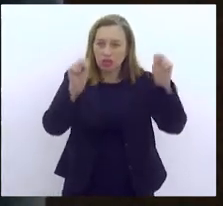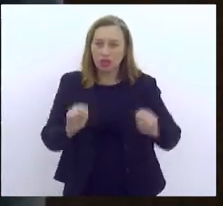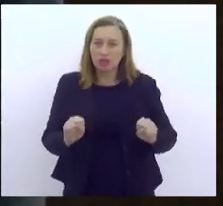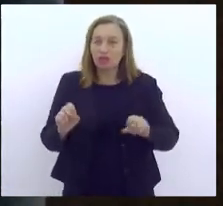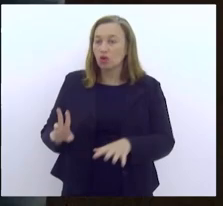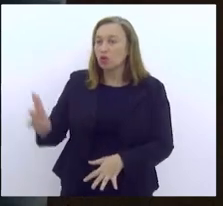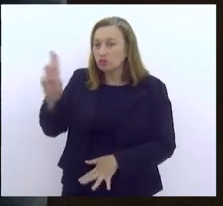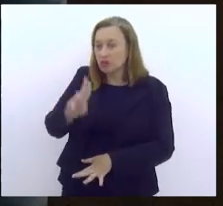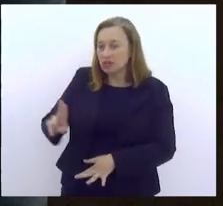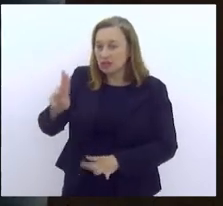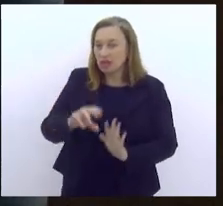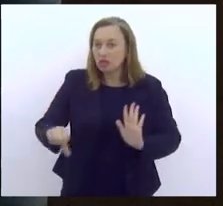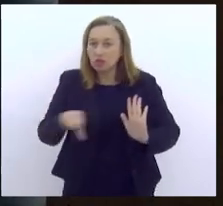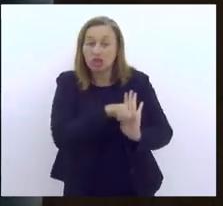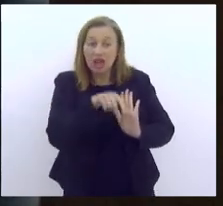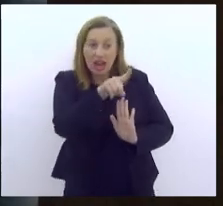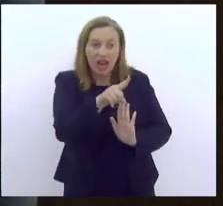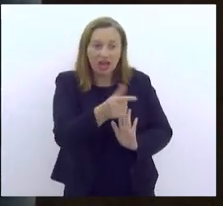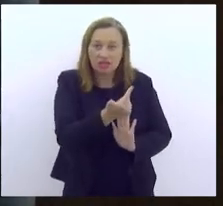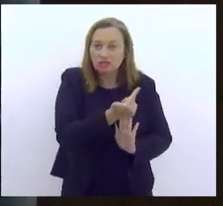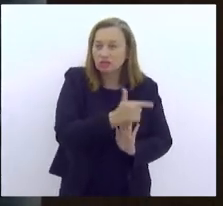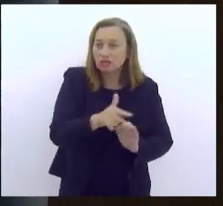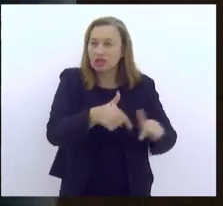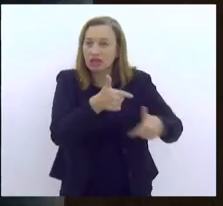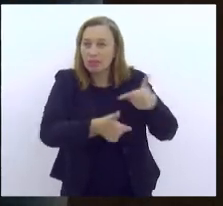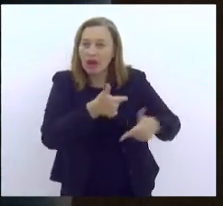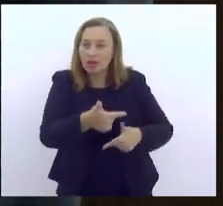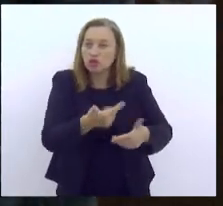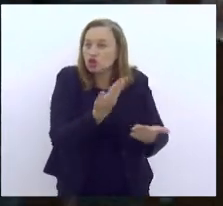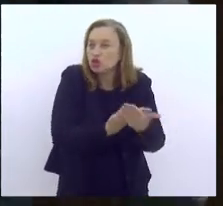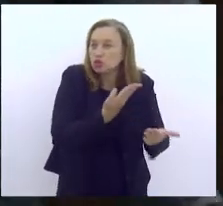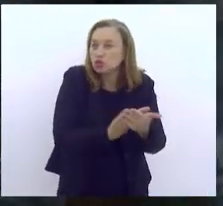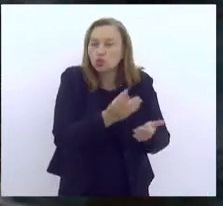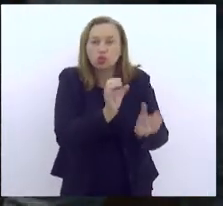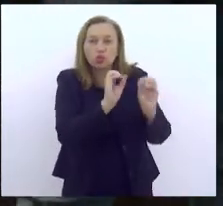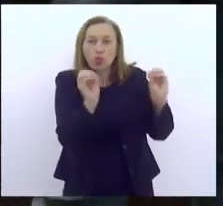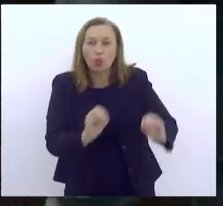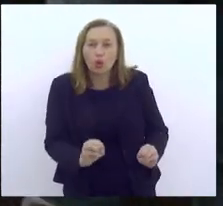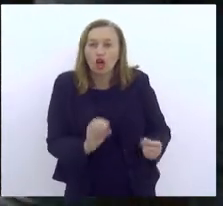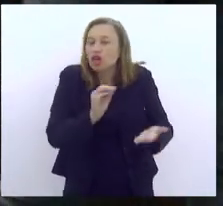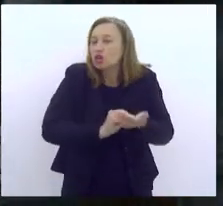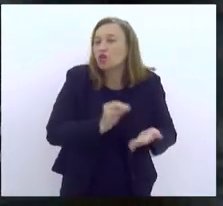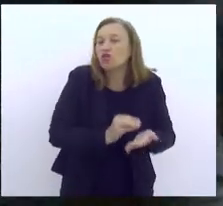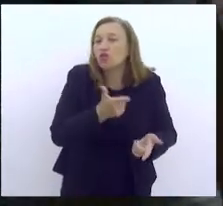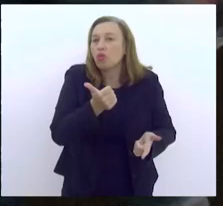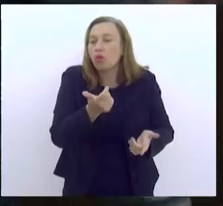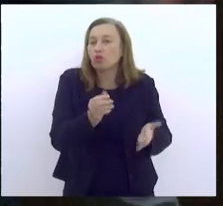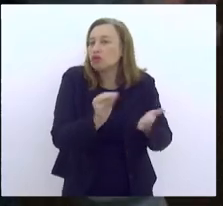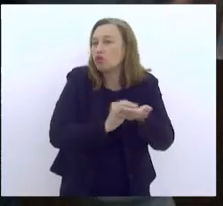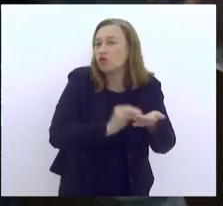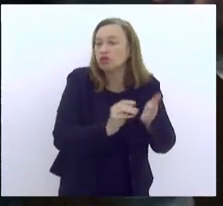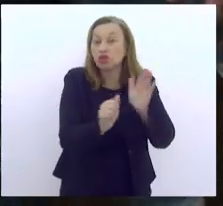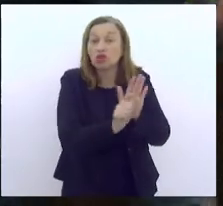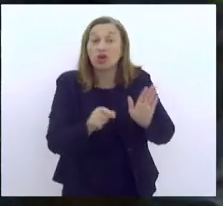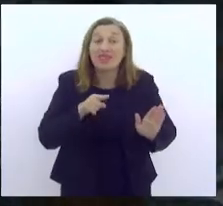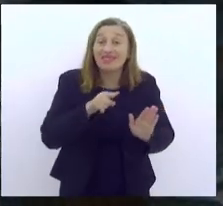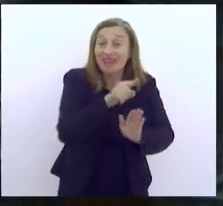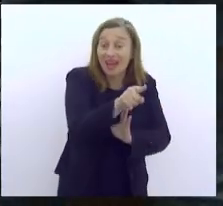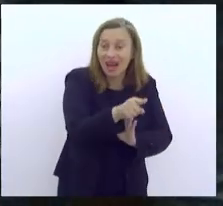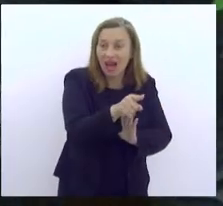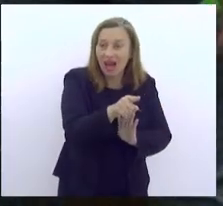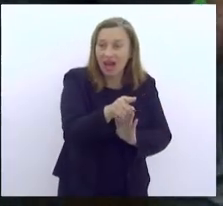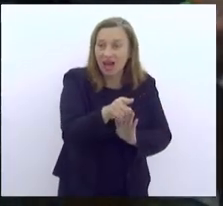crime. Lá não se trabalha, não se estuda, não falta arma, não falta droga, e de lá